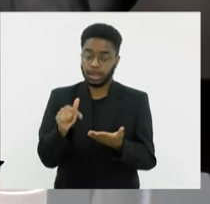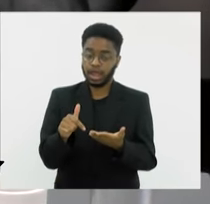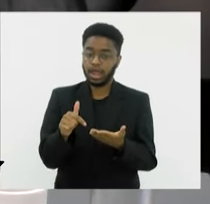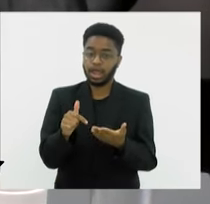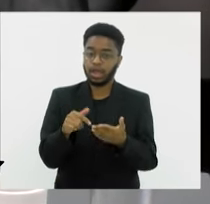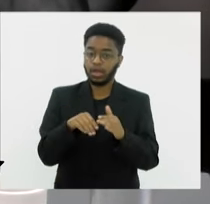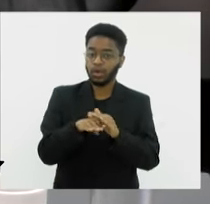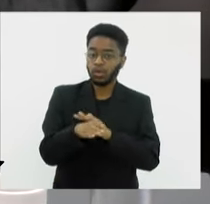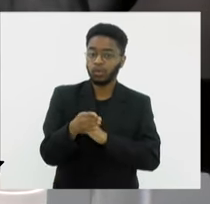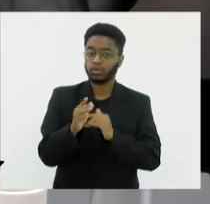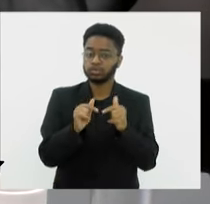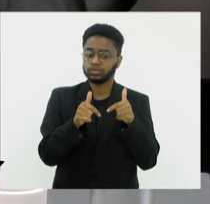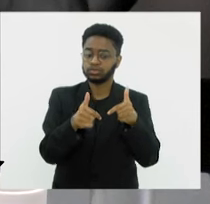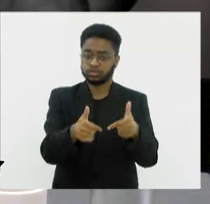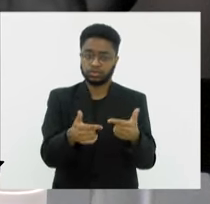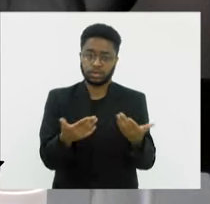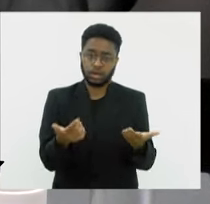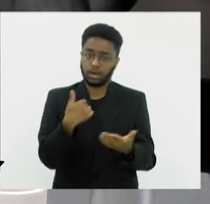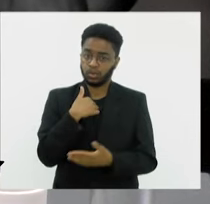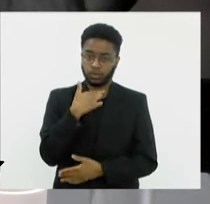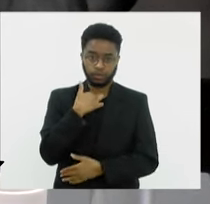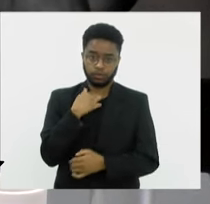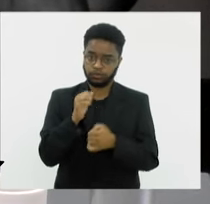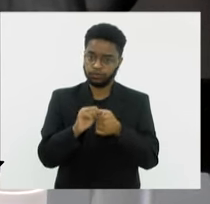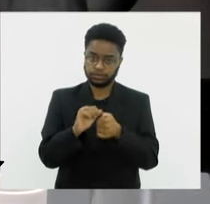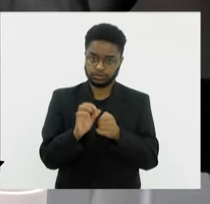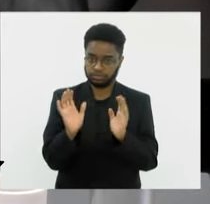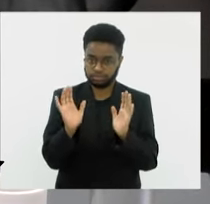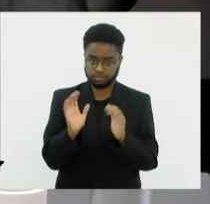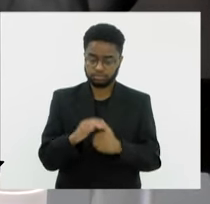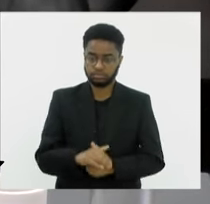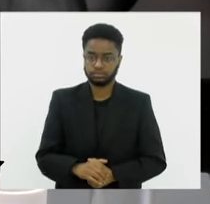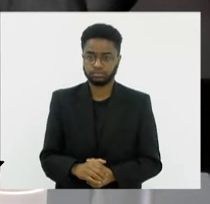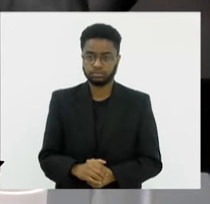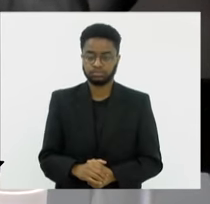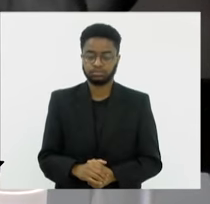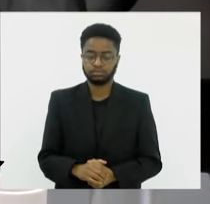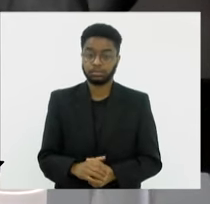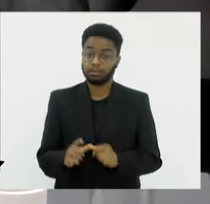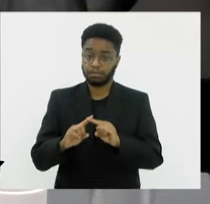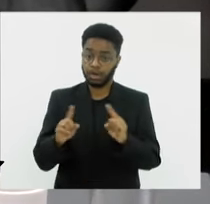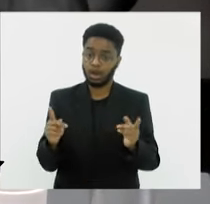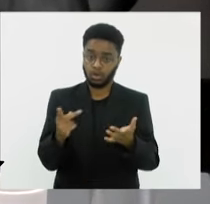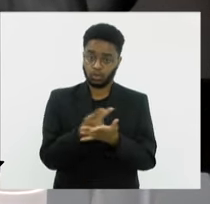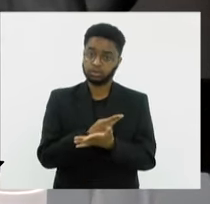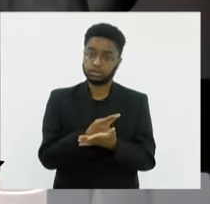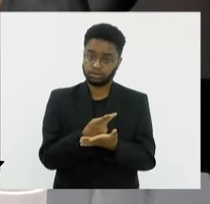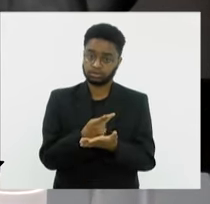iniciativa flagrante, porque eu não posso fazer isso. Né? Mas isso acontece